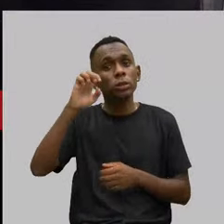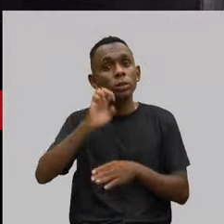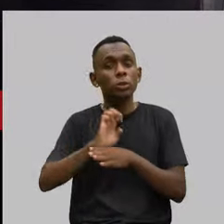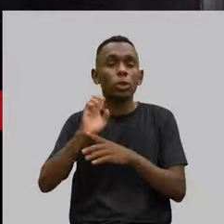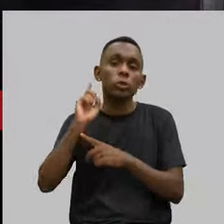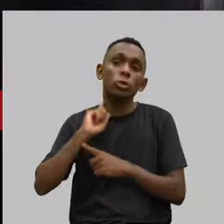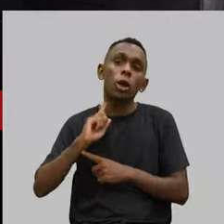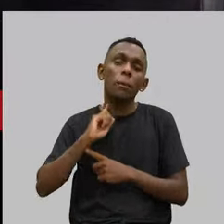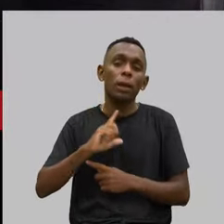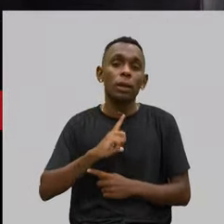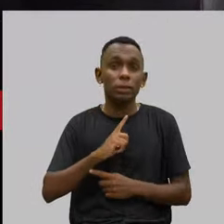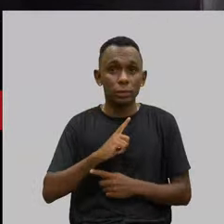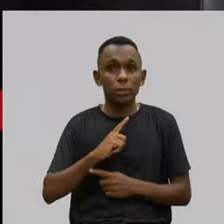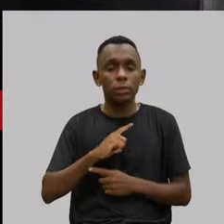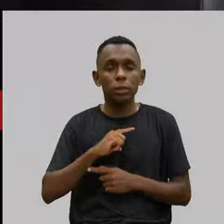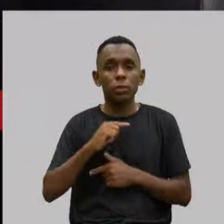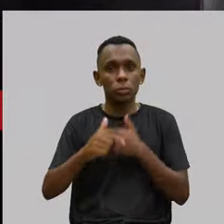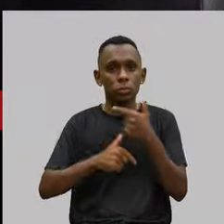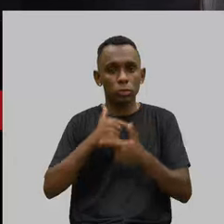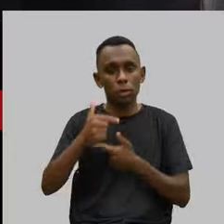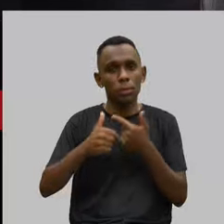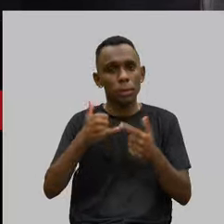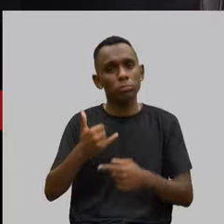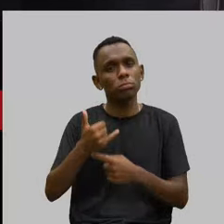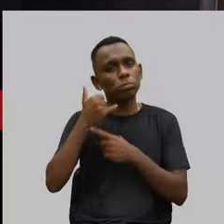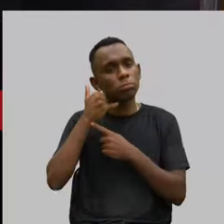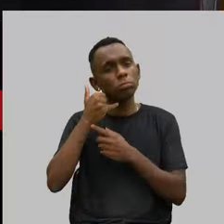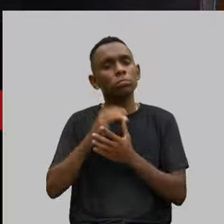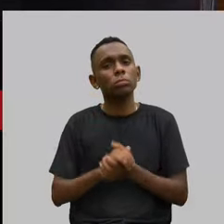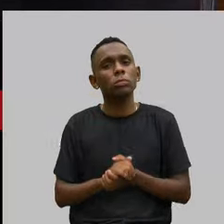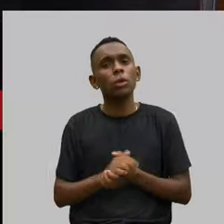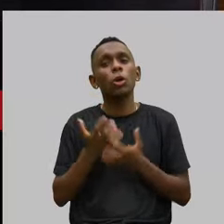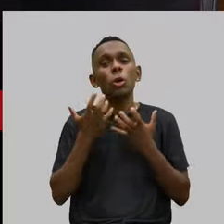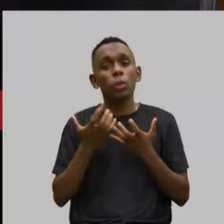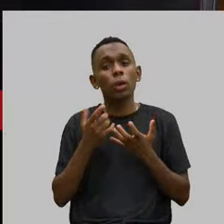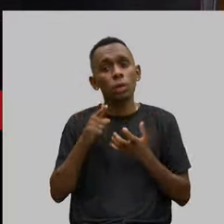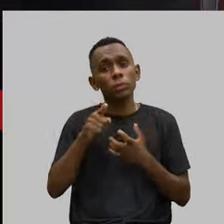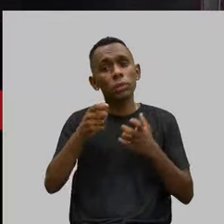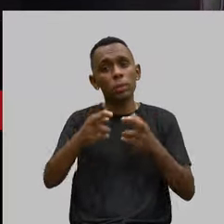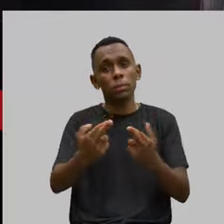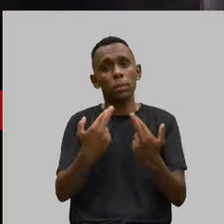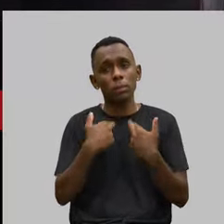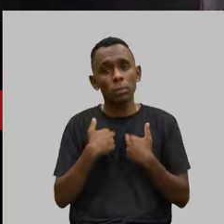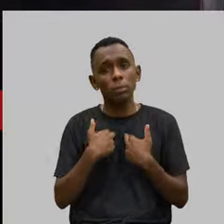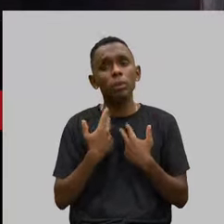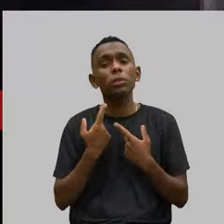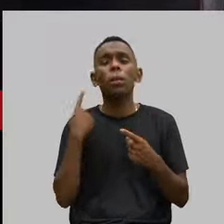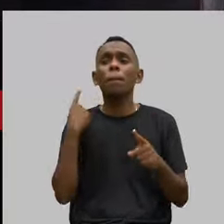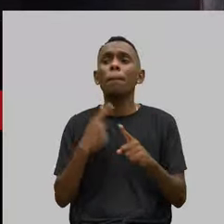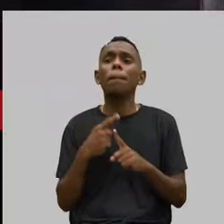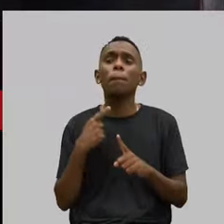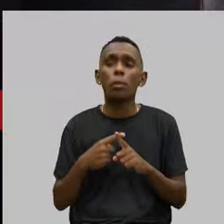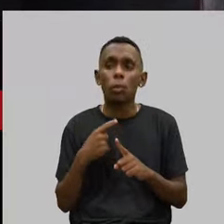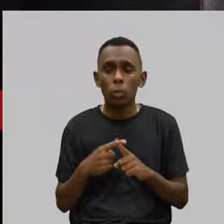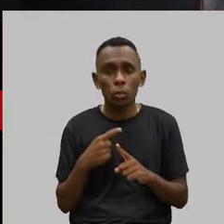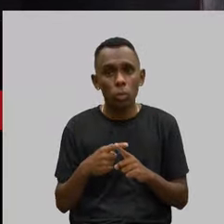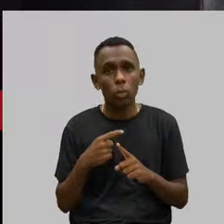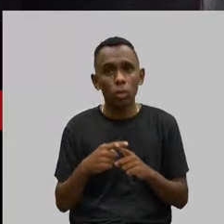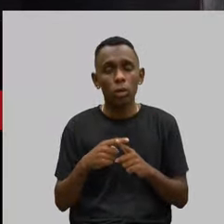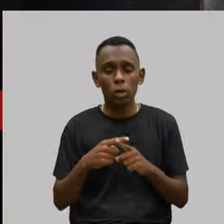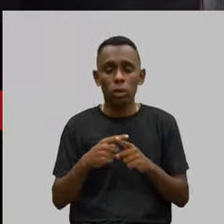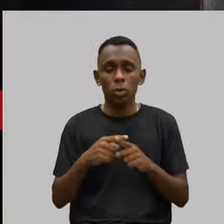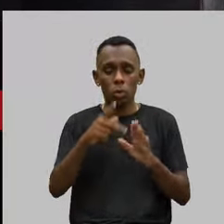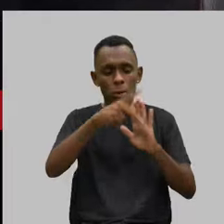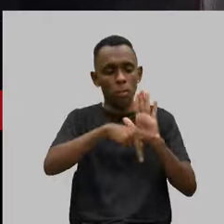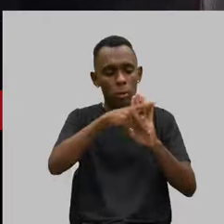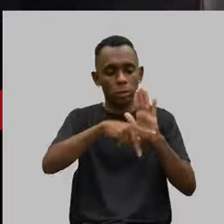teriam o serviço de telefonia móvel Então eu queria que a senhora eh me respondesse por quê que o Minas comunica que